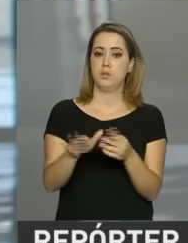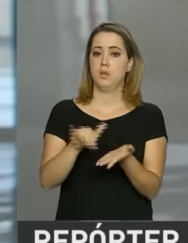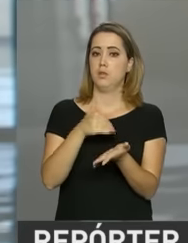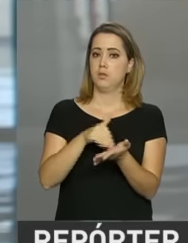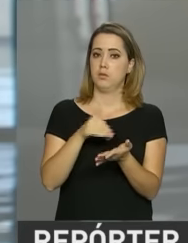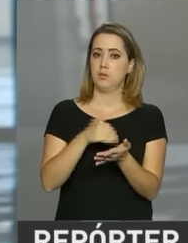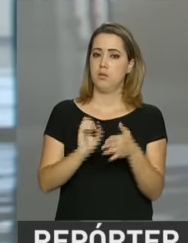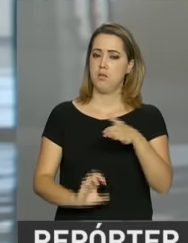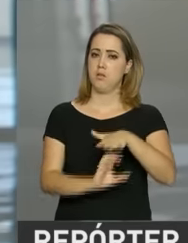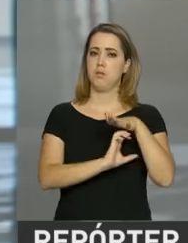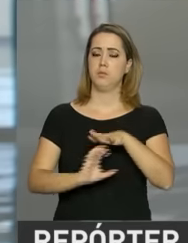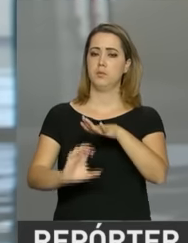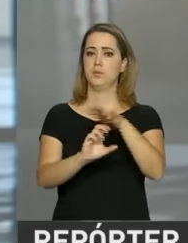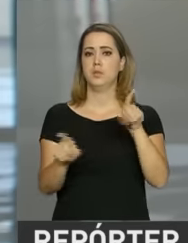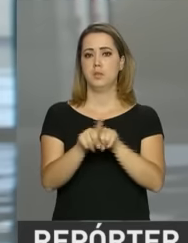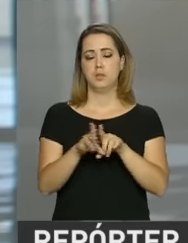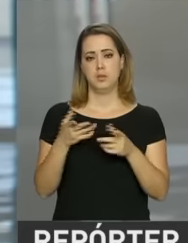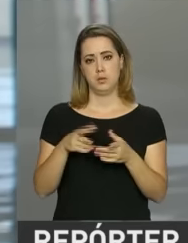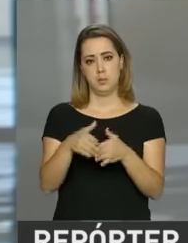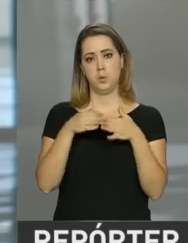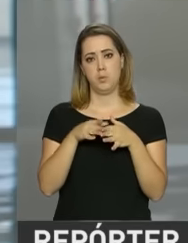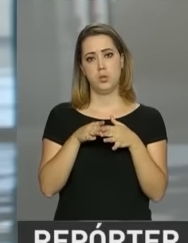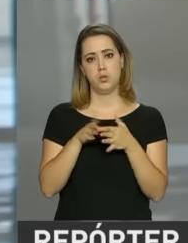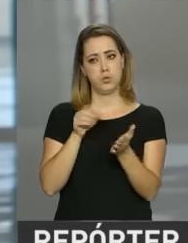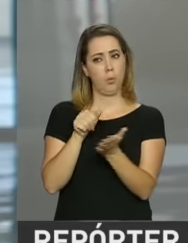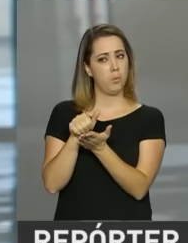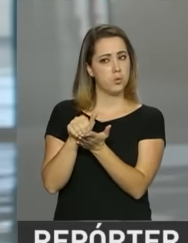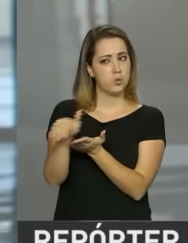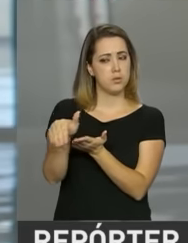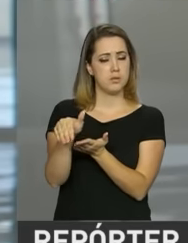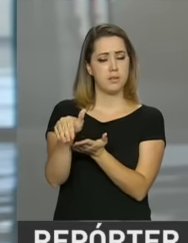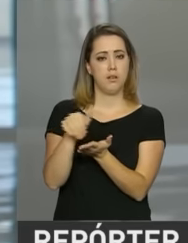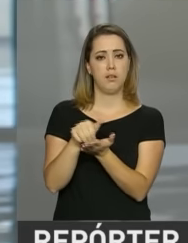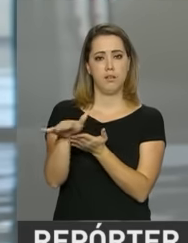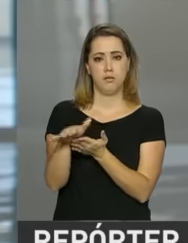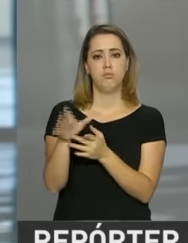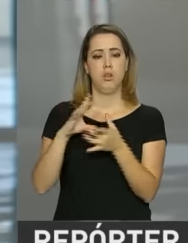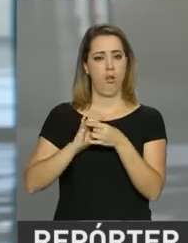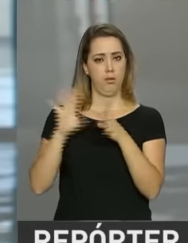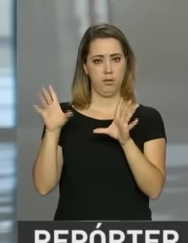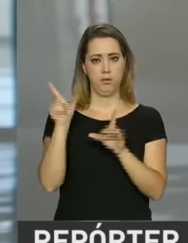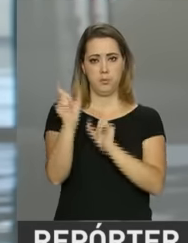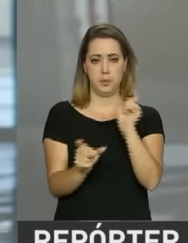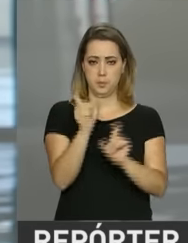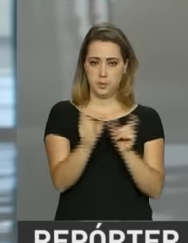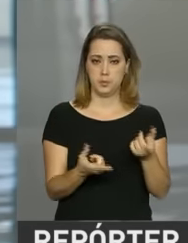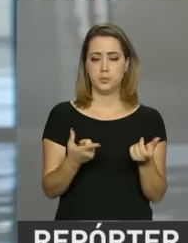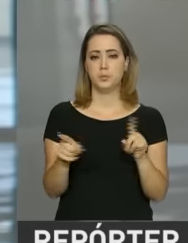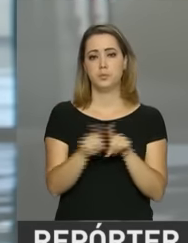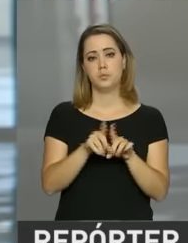e criar um plano de demissão voluntária para trabalhadores seletista a contribuição dos servidor do